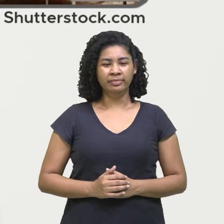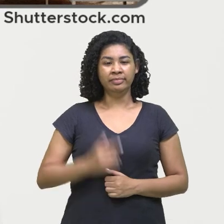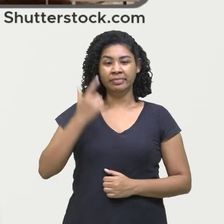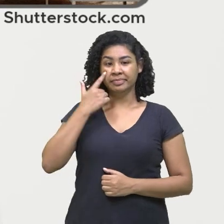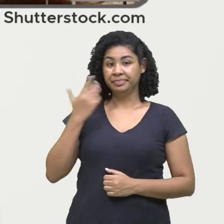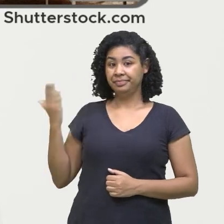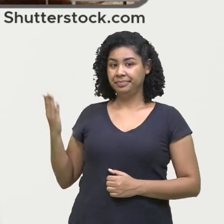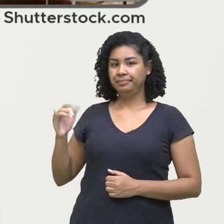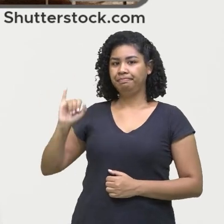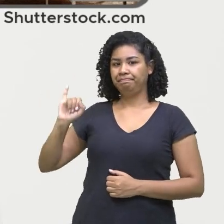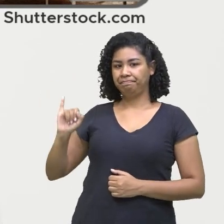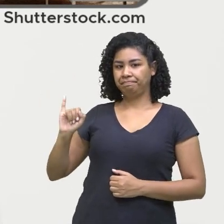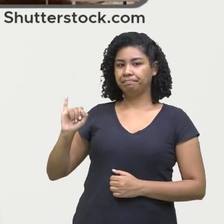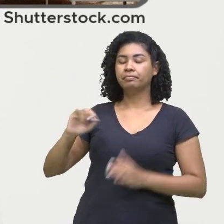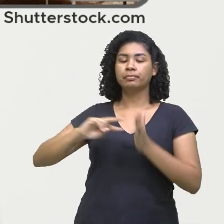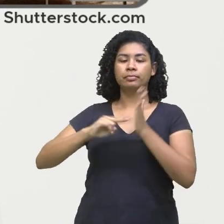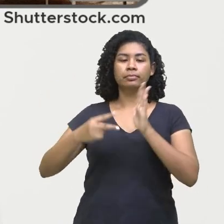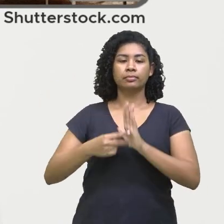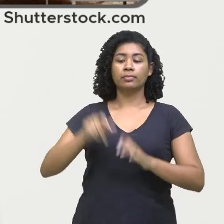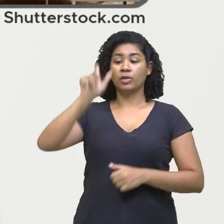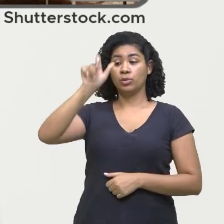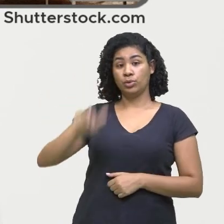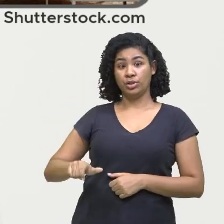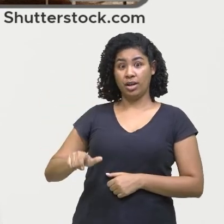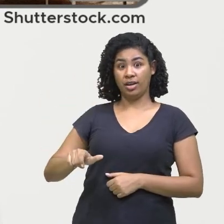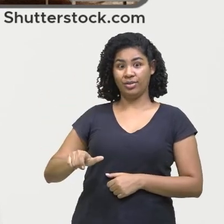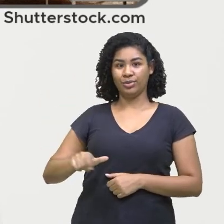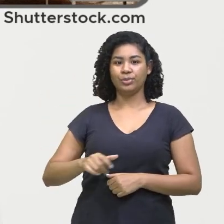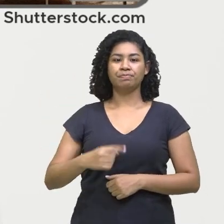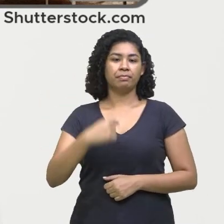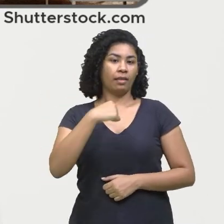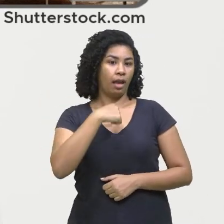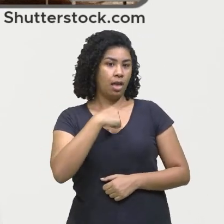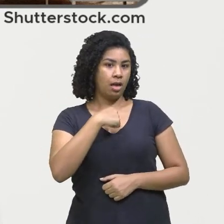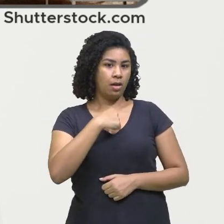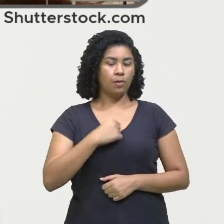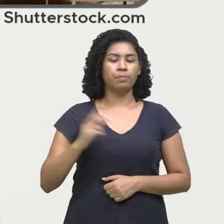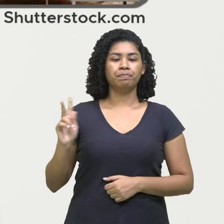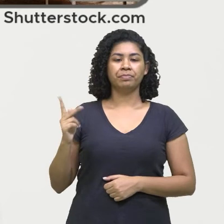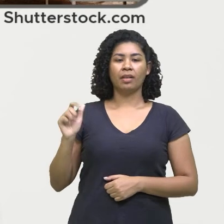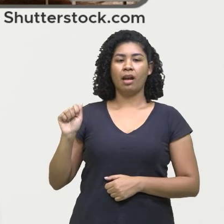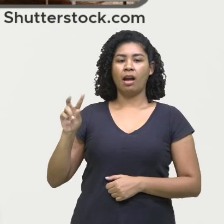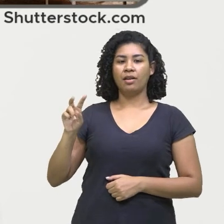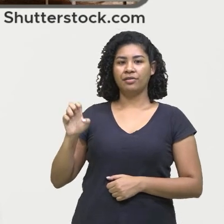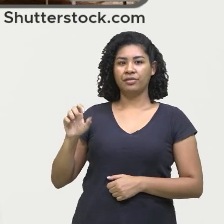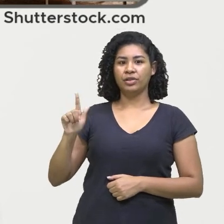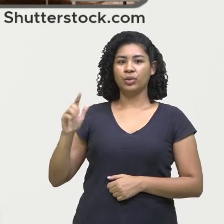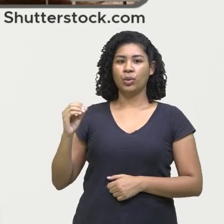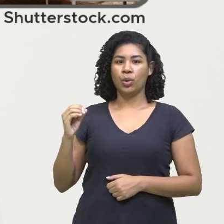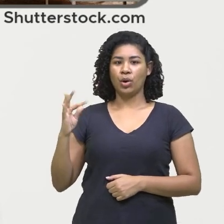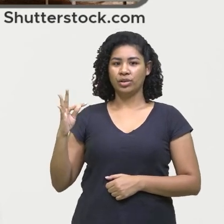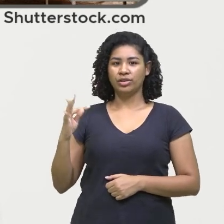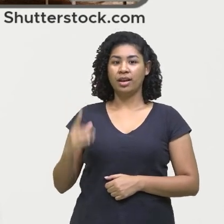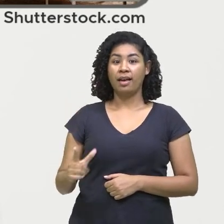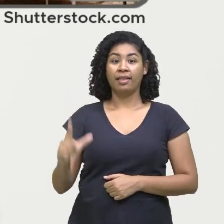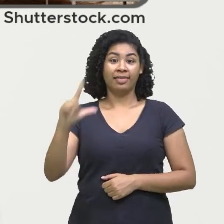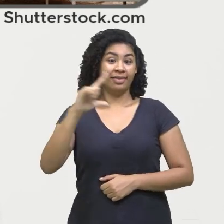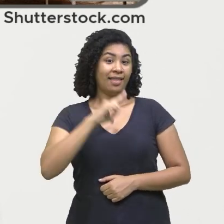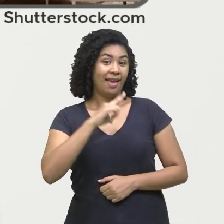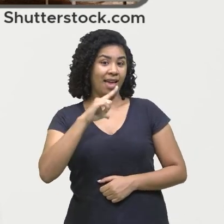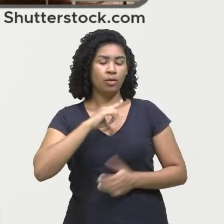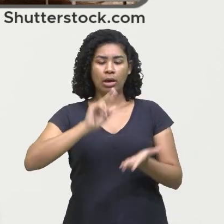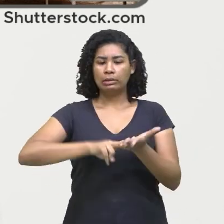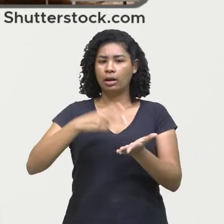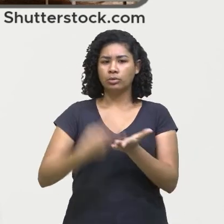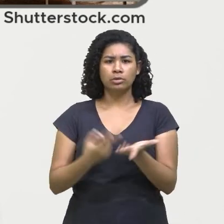novamente, é o sujeito da frase eu. Have got, tenho. A tradução não mudou